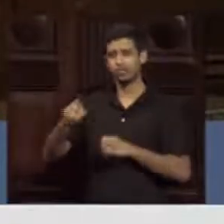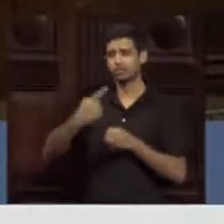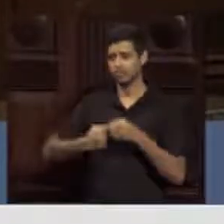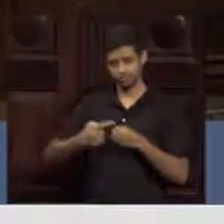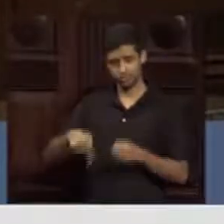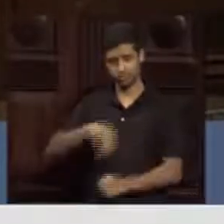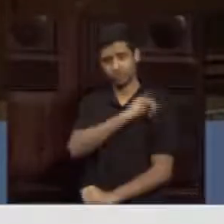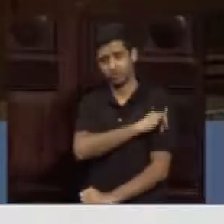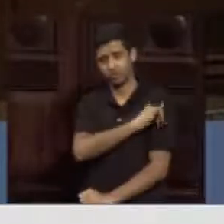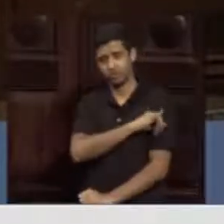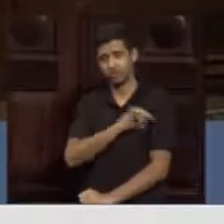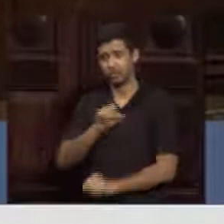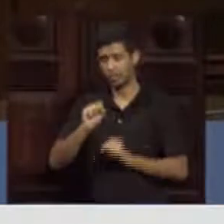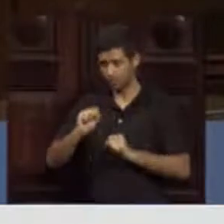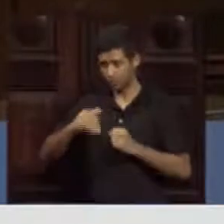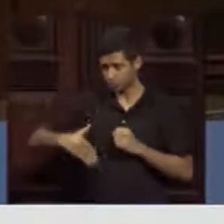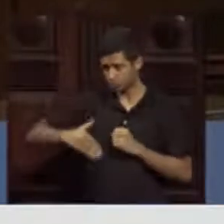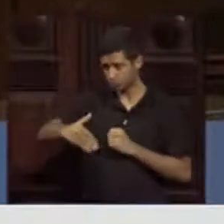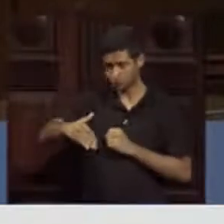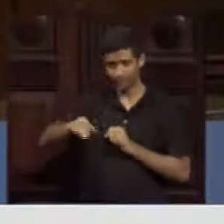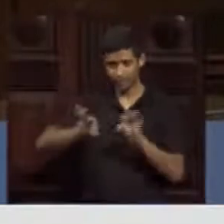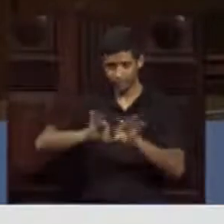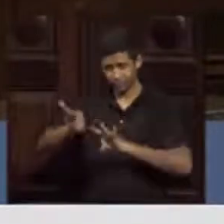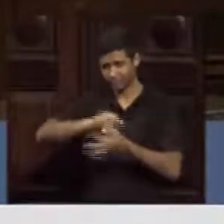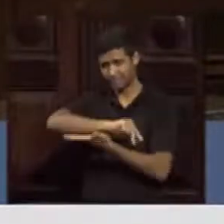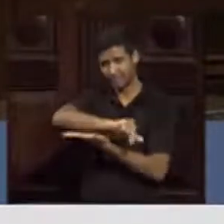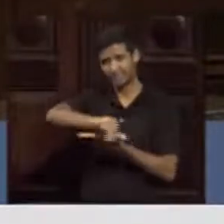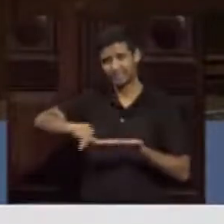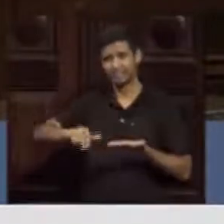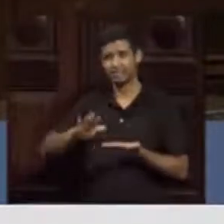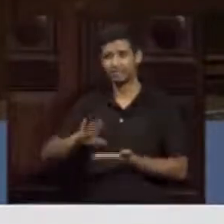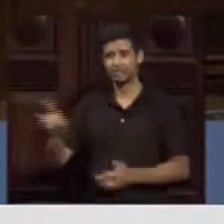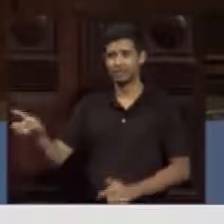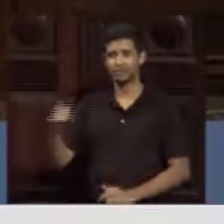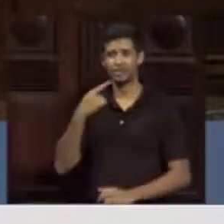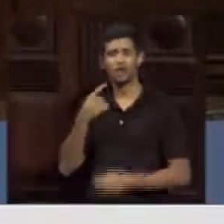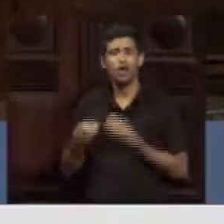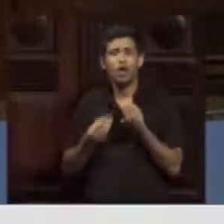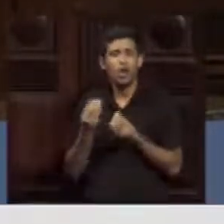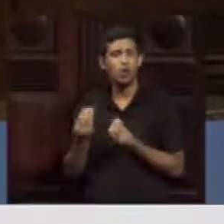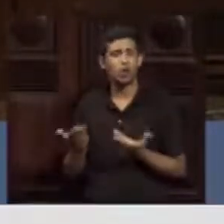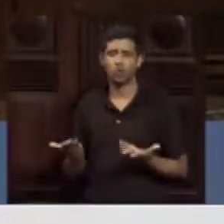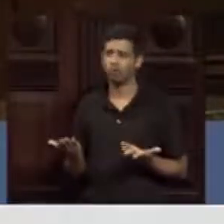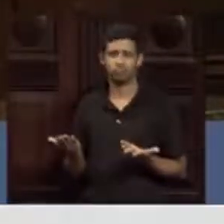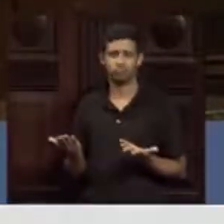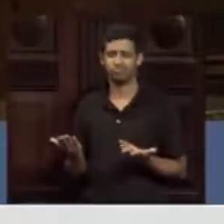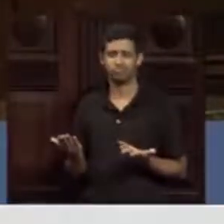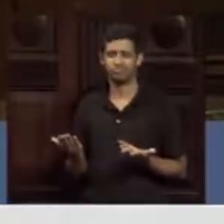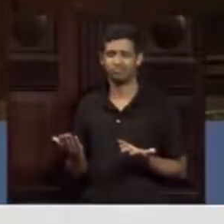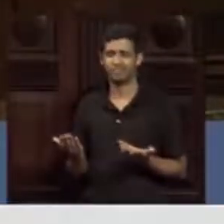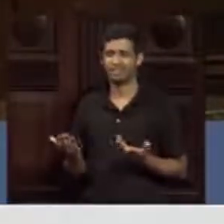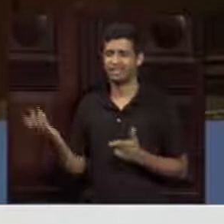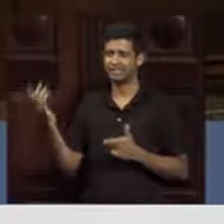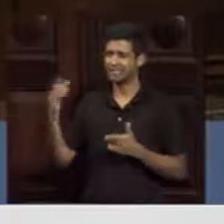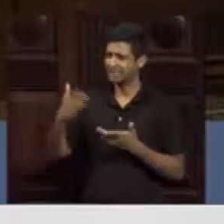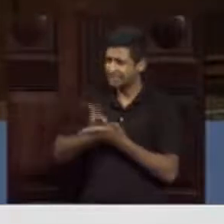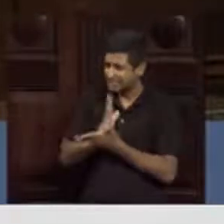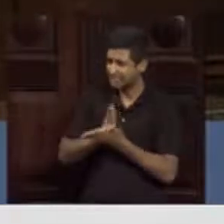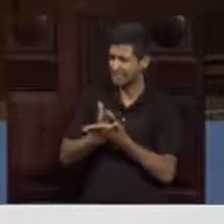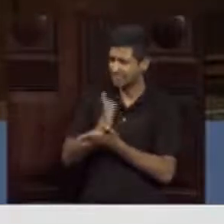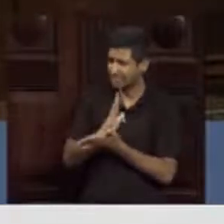município levasse adiante os seus projetos e estava deliberadamente prejudicando